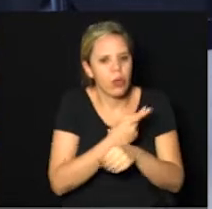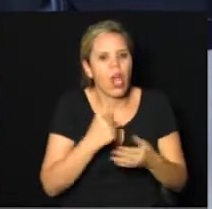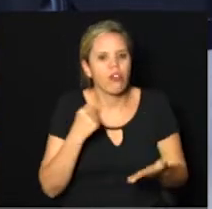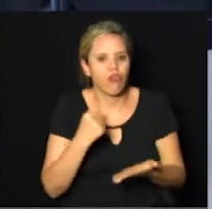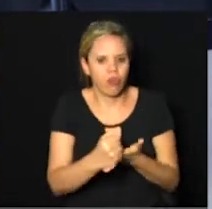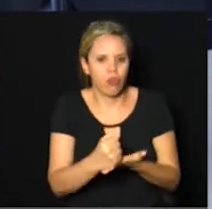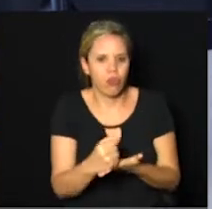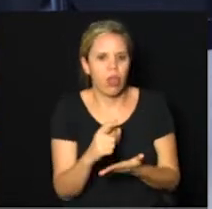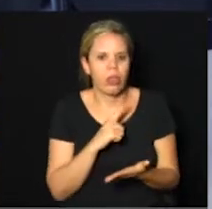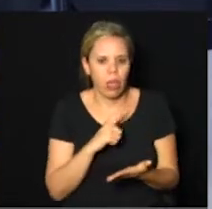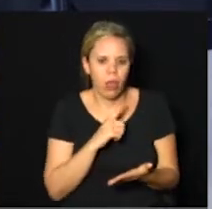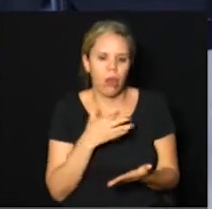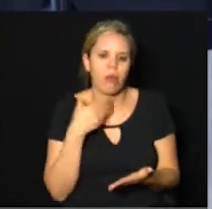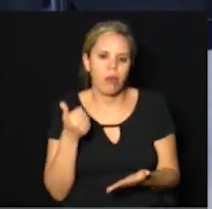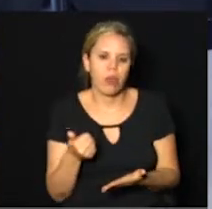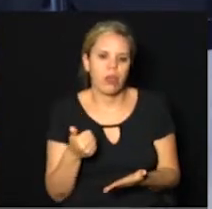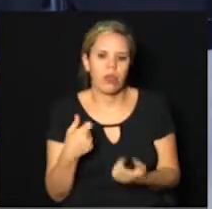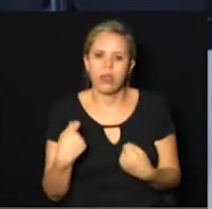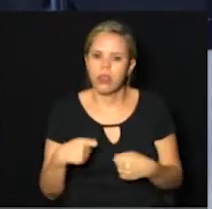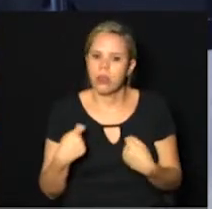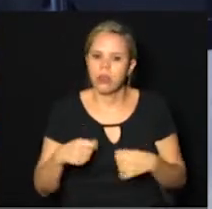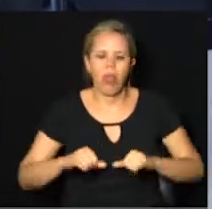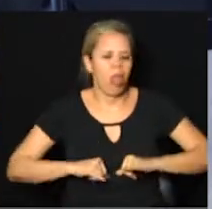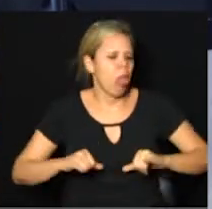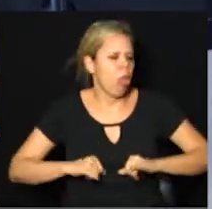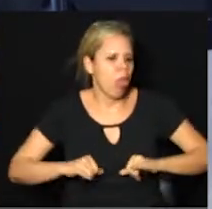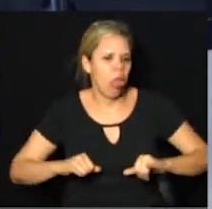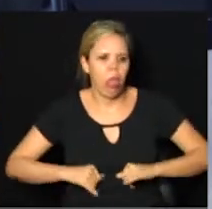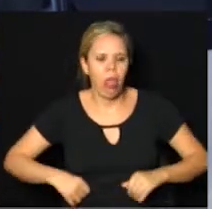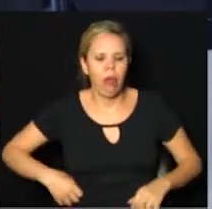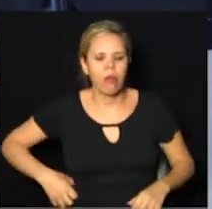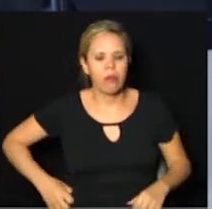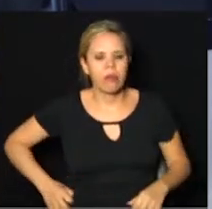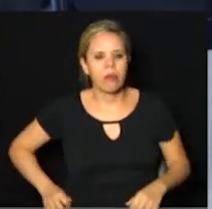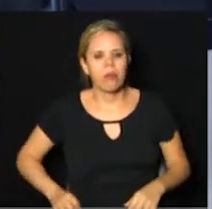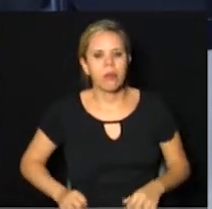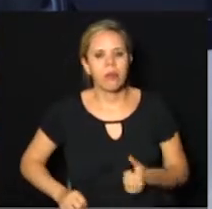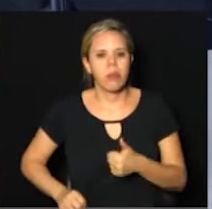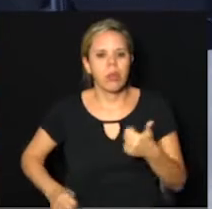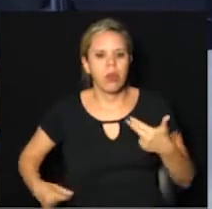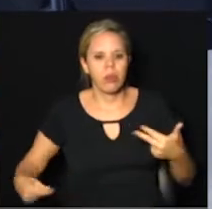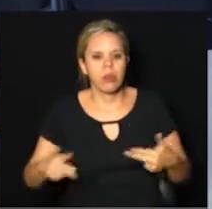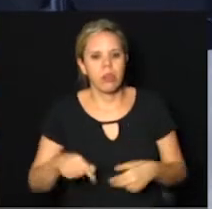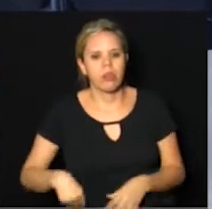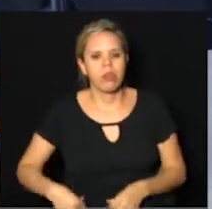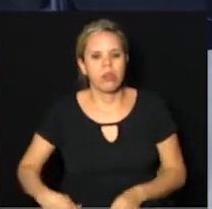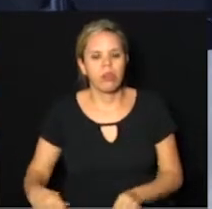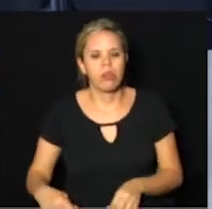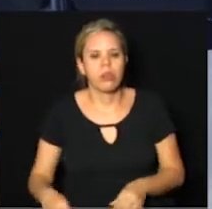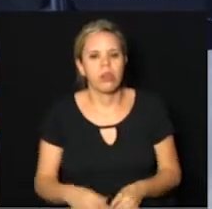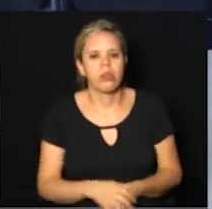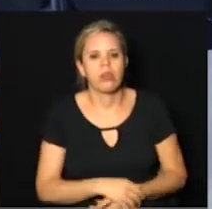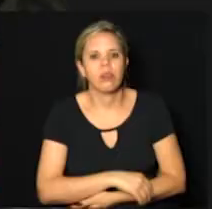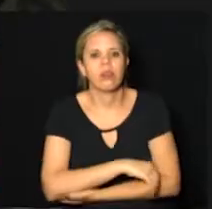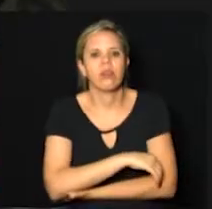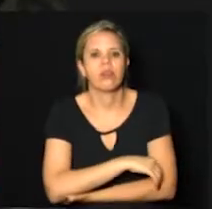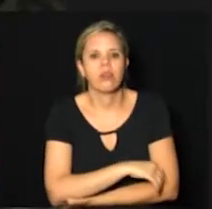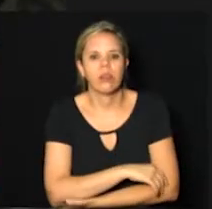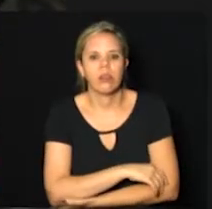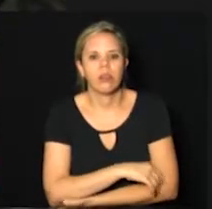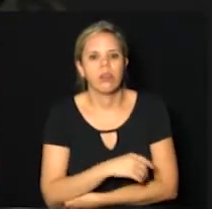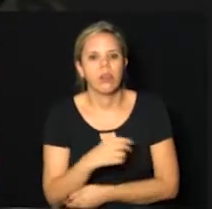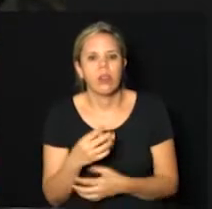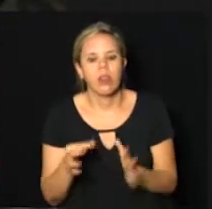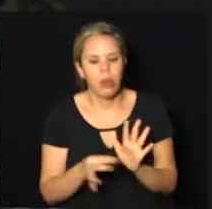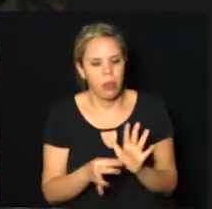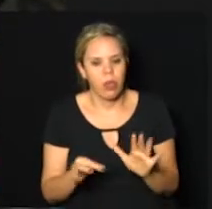como melhorar, não precisa viver em sofrimento. Então, a primeira coisa é isso. E esse olhar positivo faz